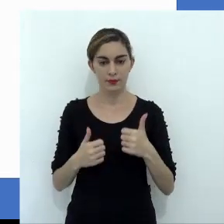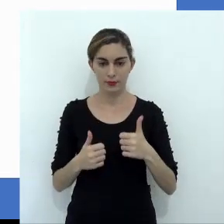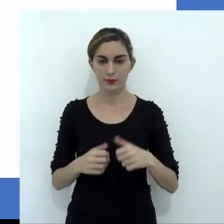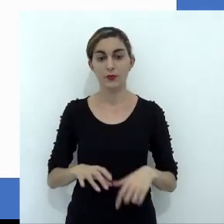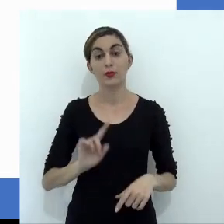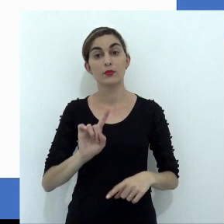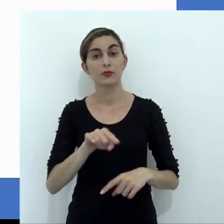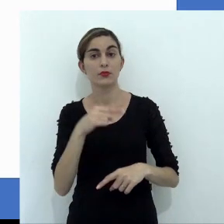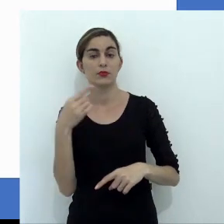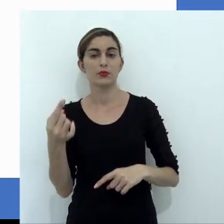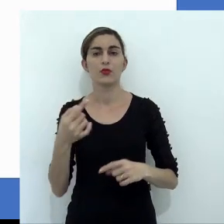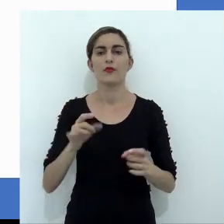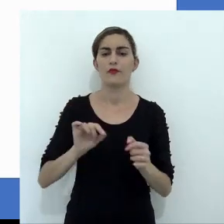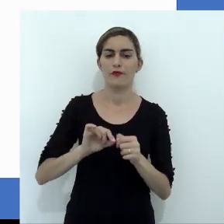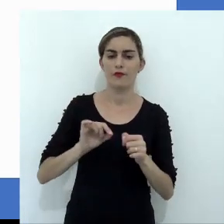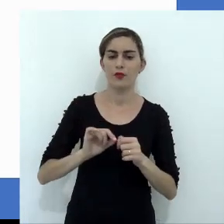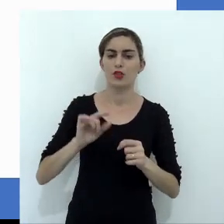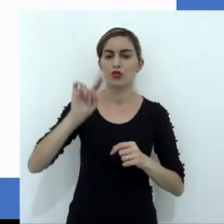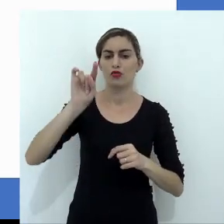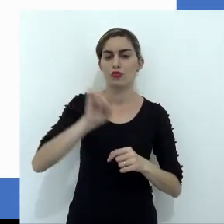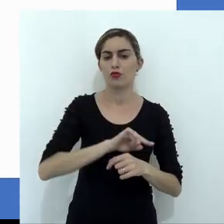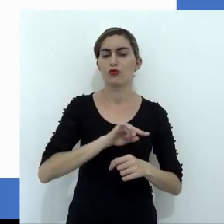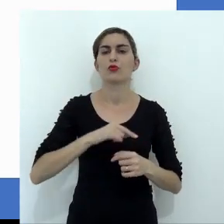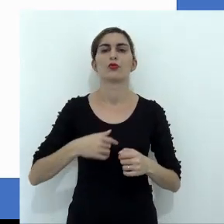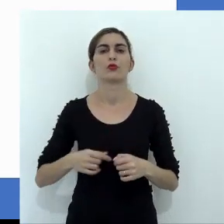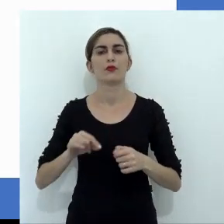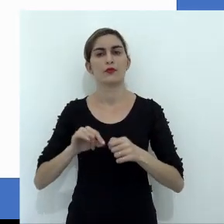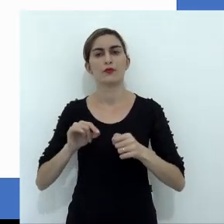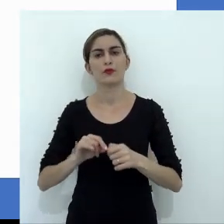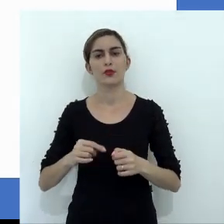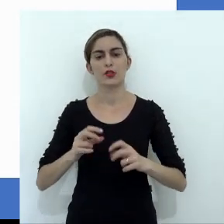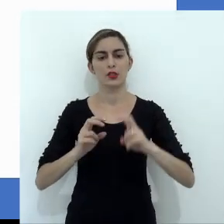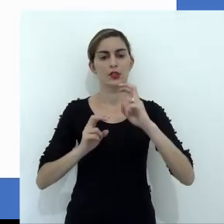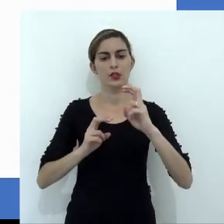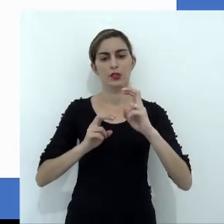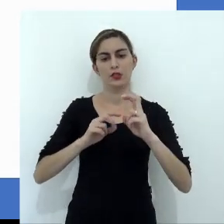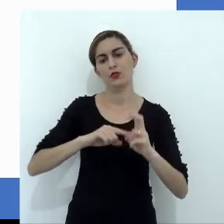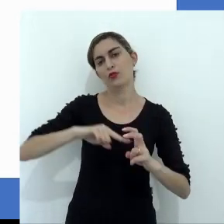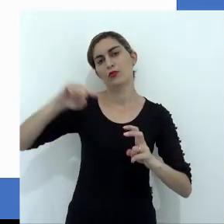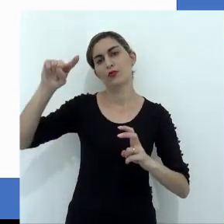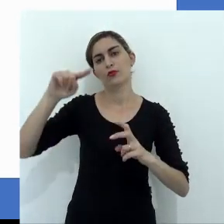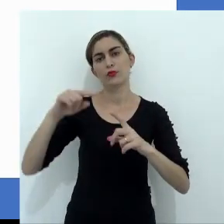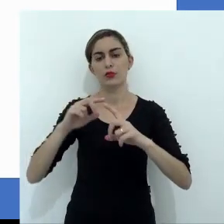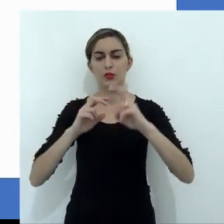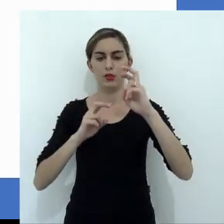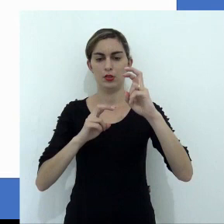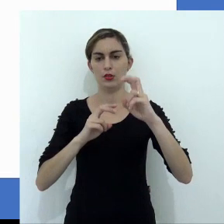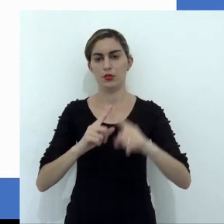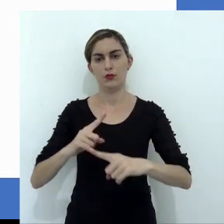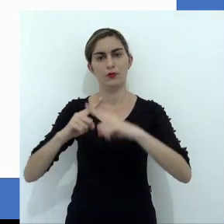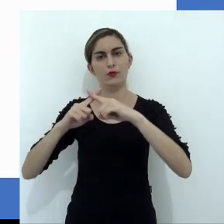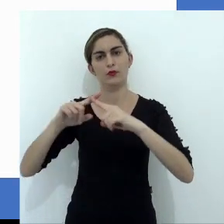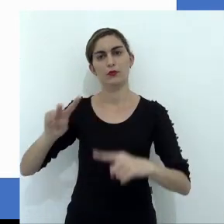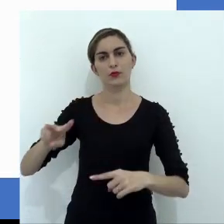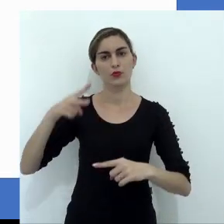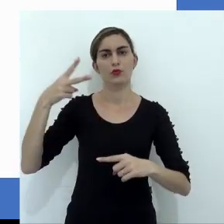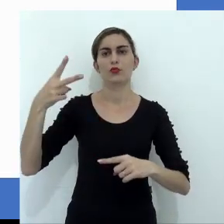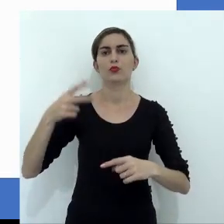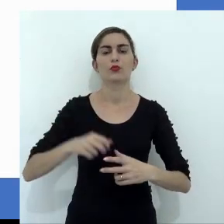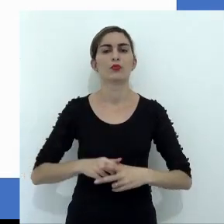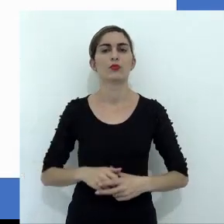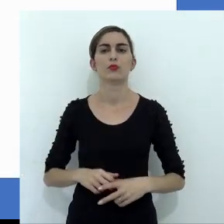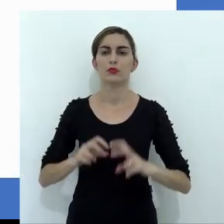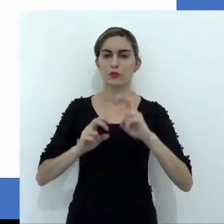agora você vai completar esse x. Você vai multiplicar partindo do 5 aqui agora, ó. Então, o 5 vai multiplicar com quem? Com o